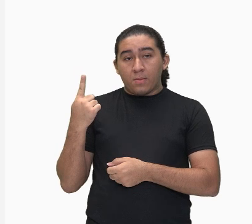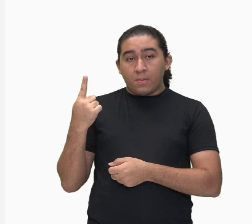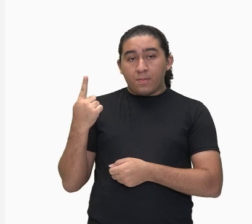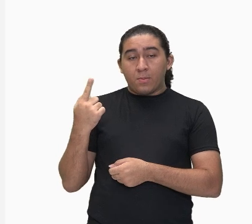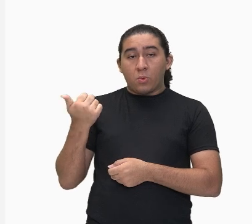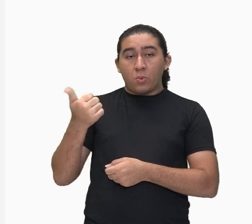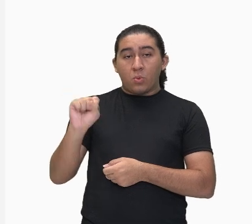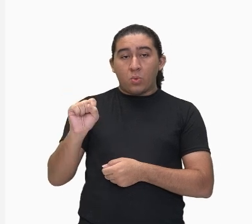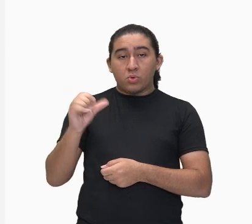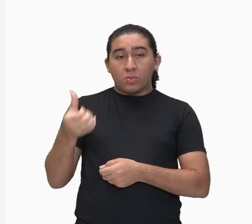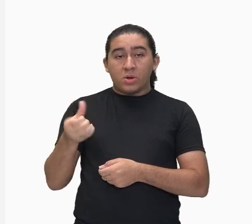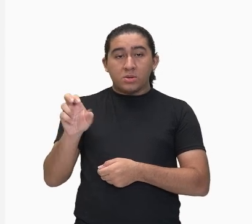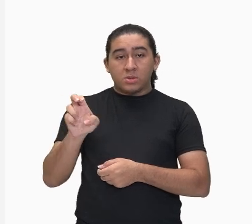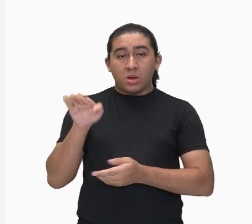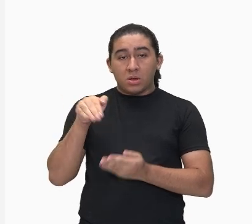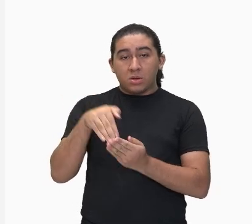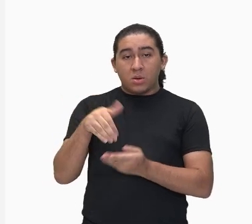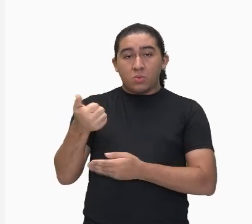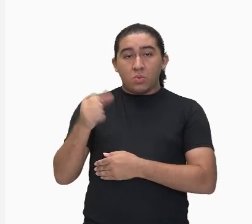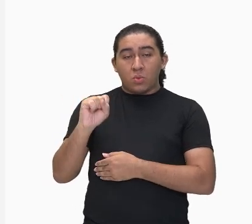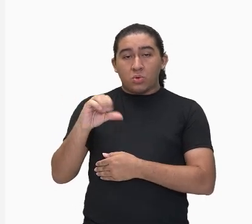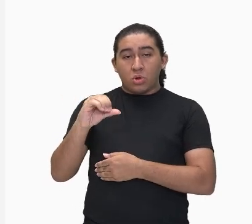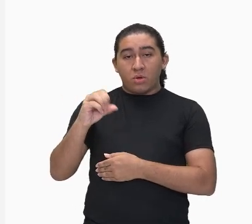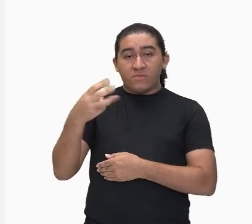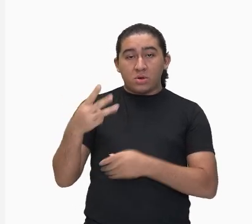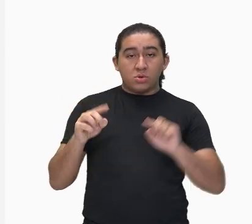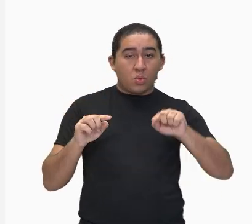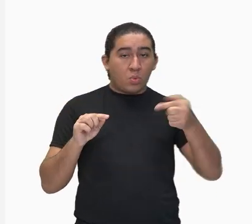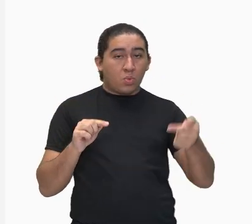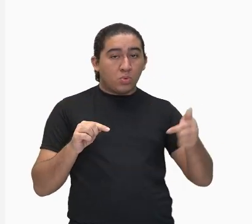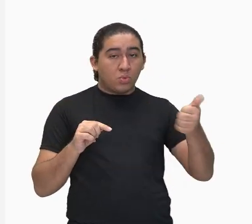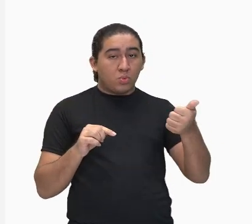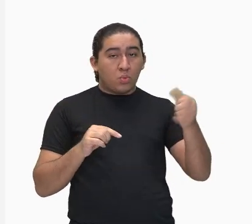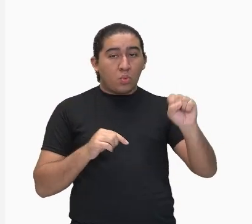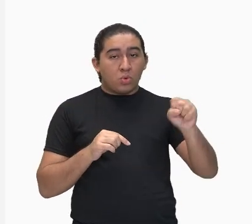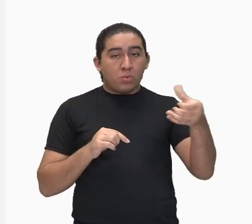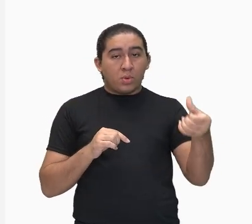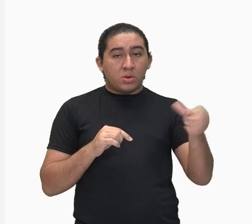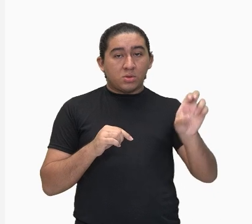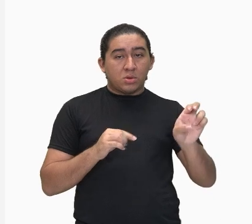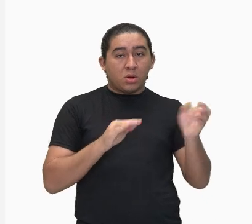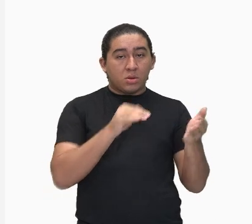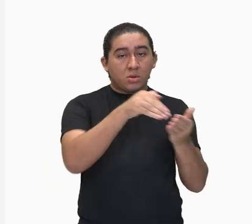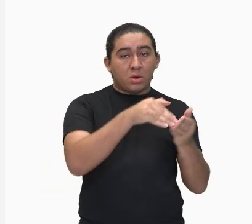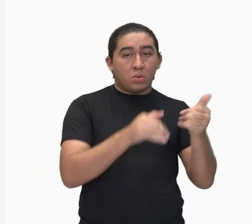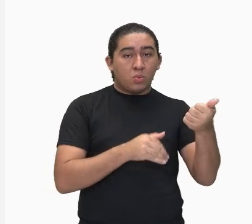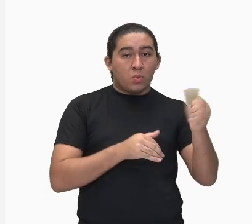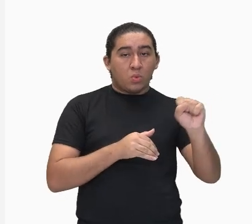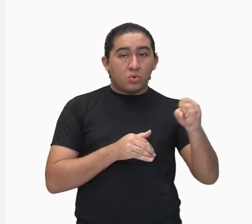1865 a 1893, naturalismo, 1865,